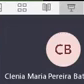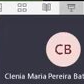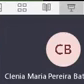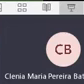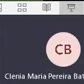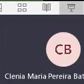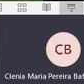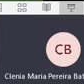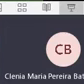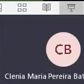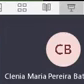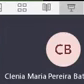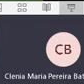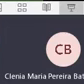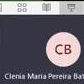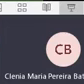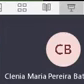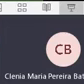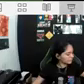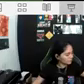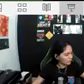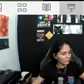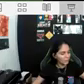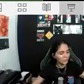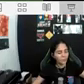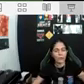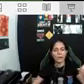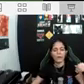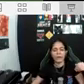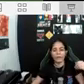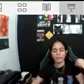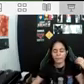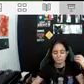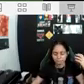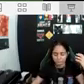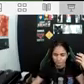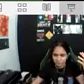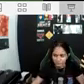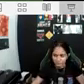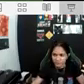recursos. Então, por exemplo, um laboratório à disposição,